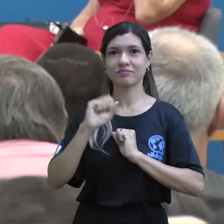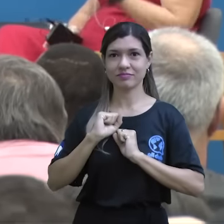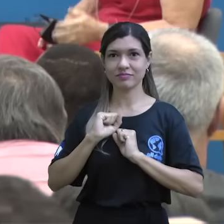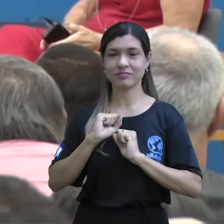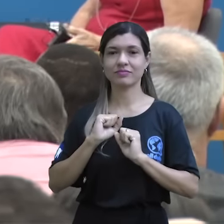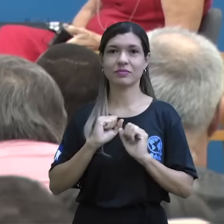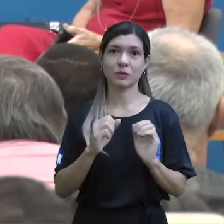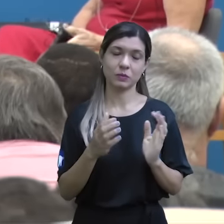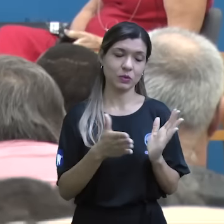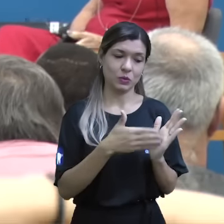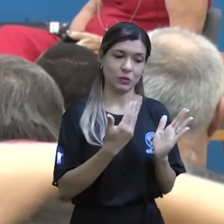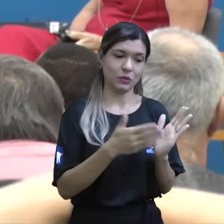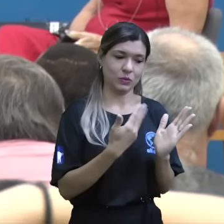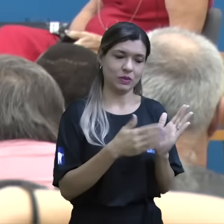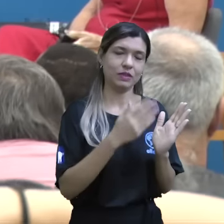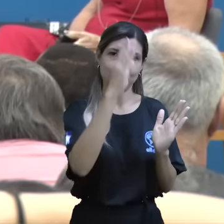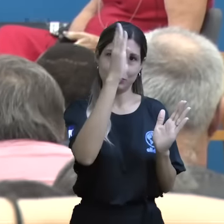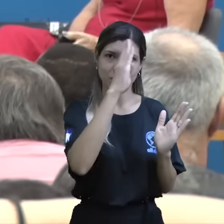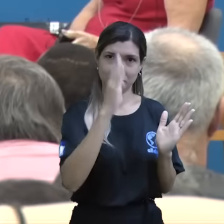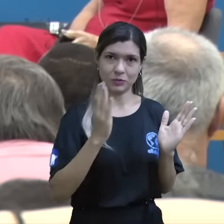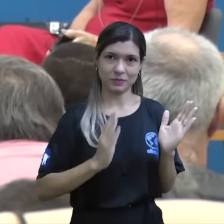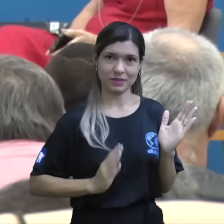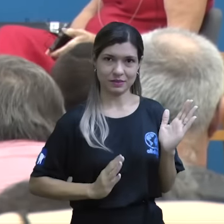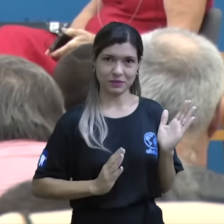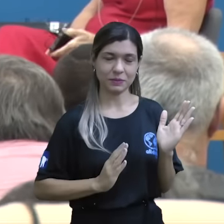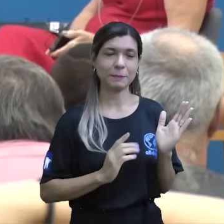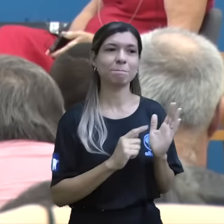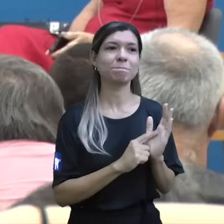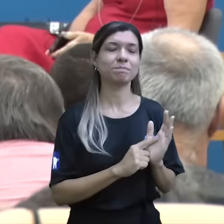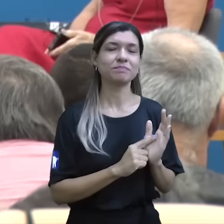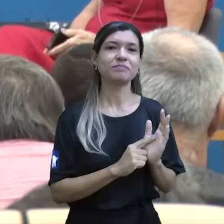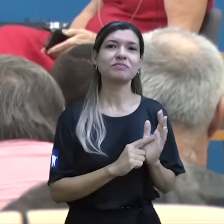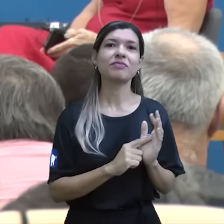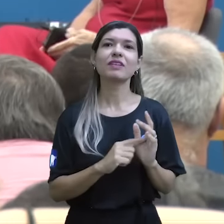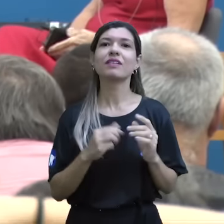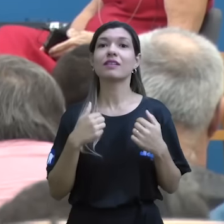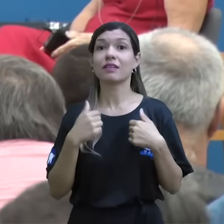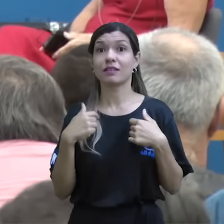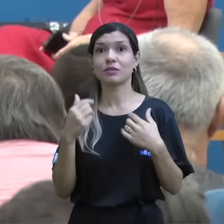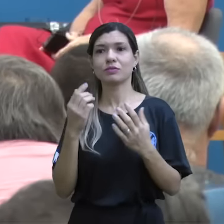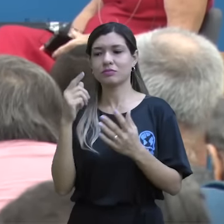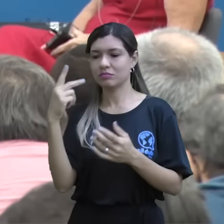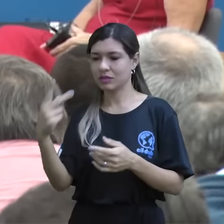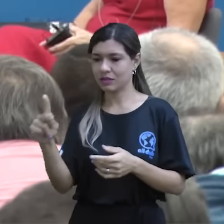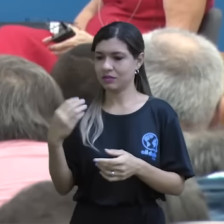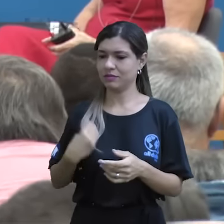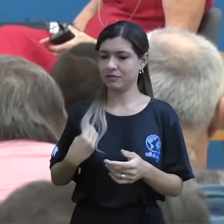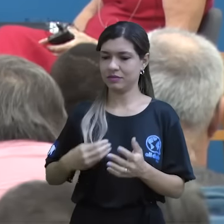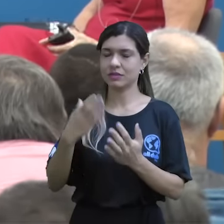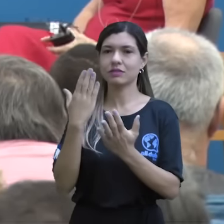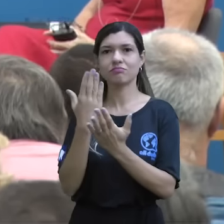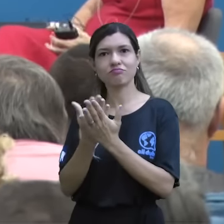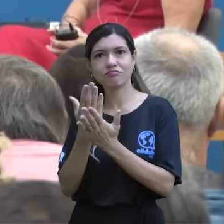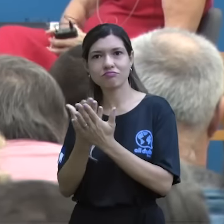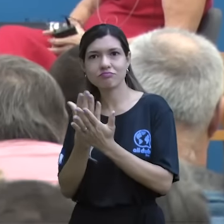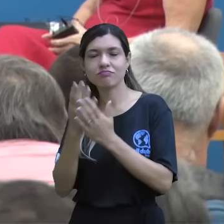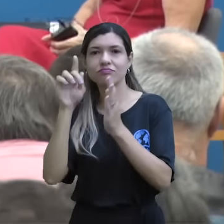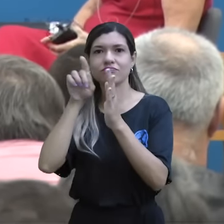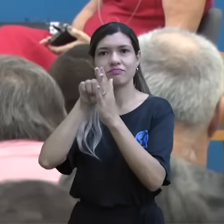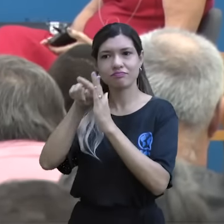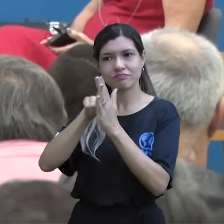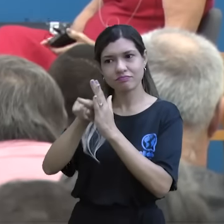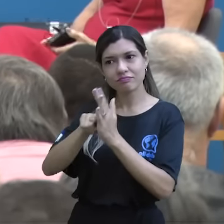Lima Barreto, adiei. E quando o livro sai, O Brasil uma Biografia, enfim, teve uma acolhida